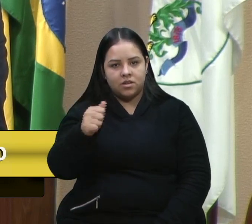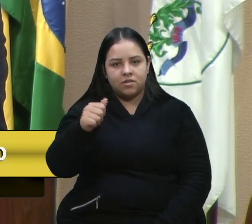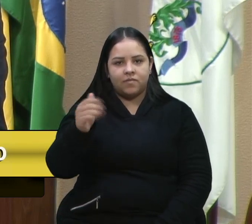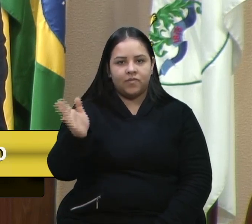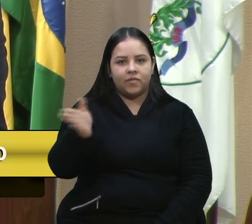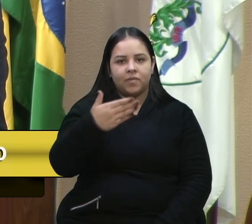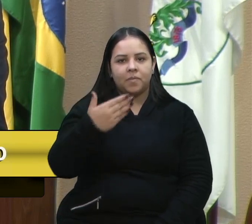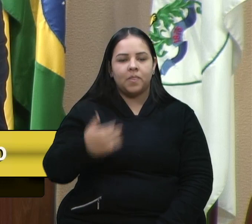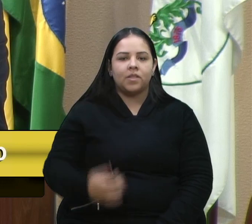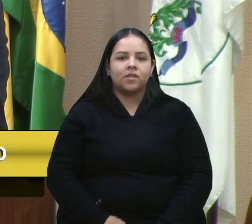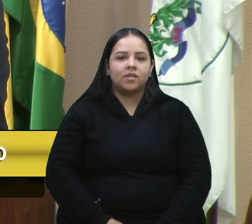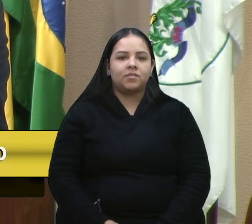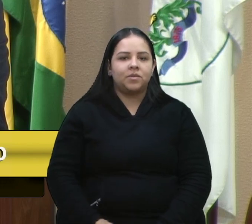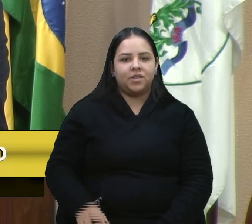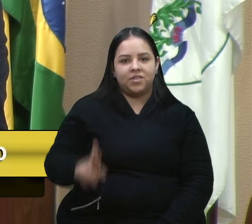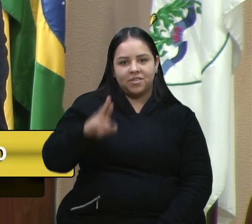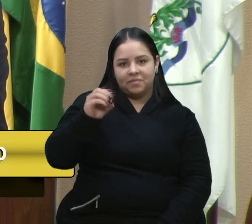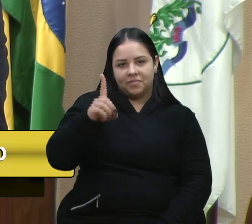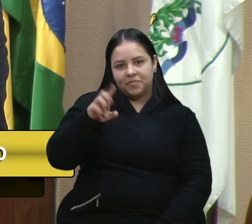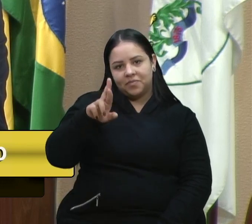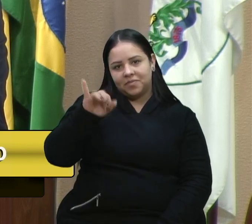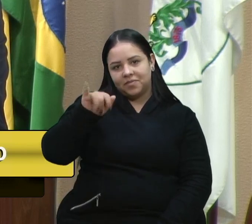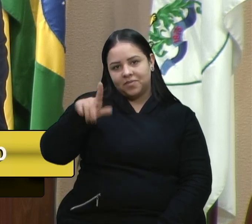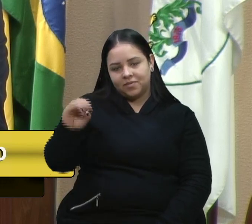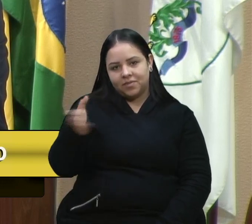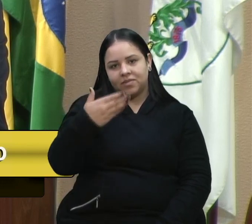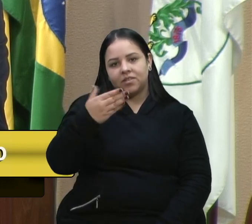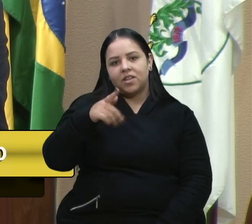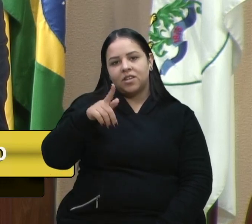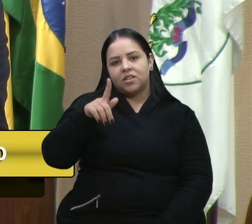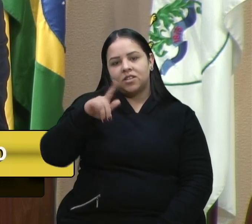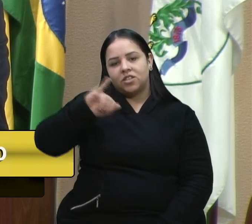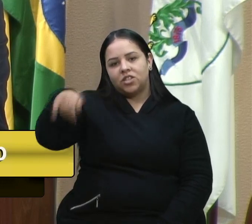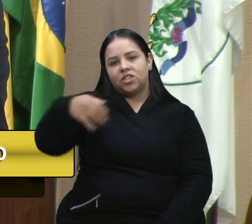Bolfi, Rodrigo Chardozin, Giancarlo